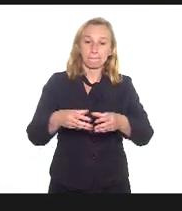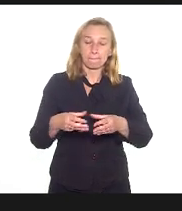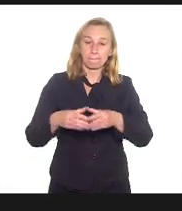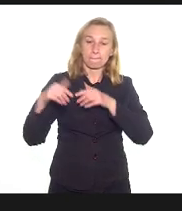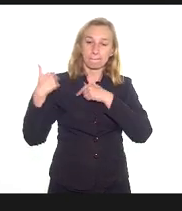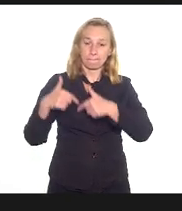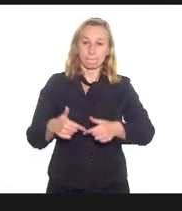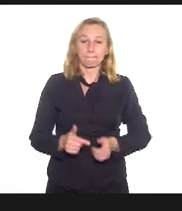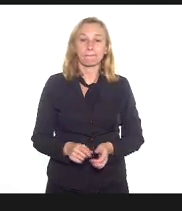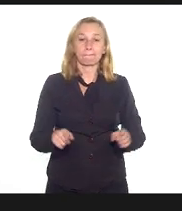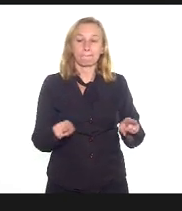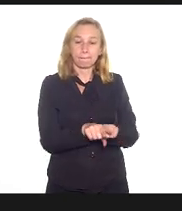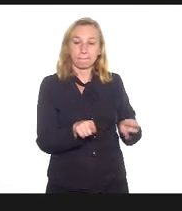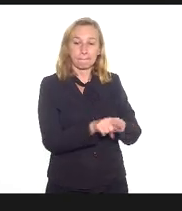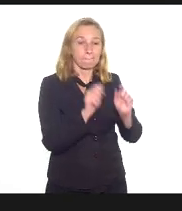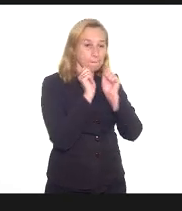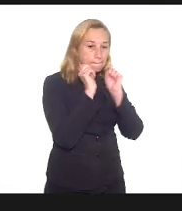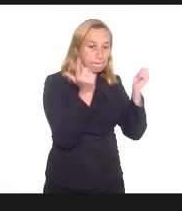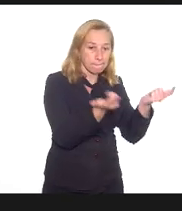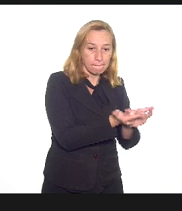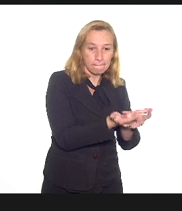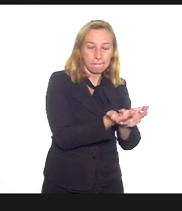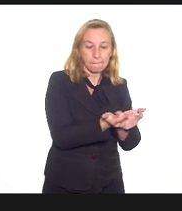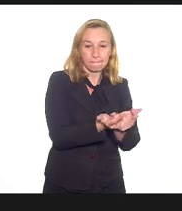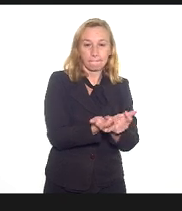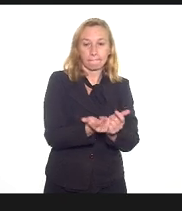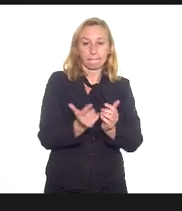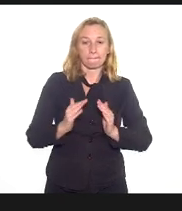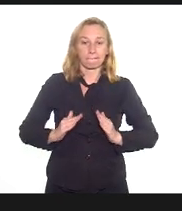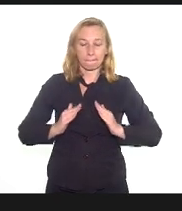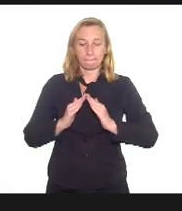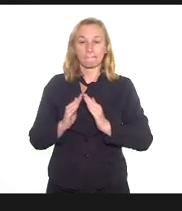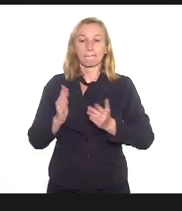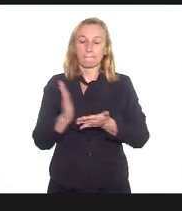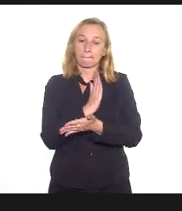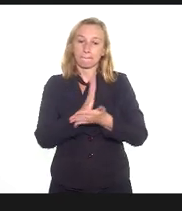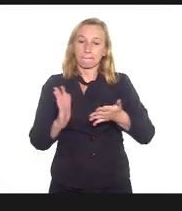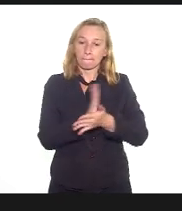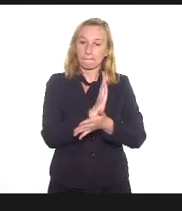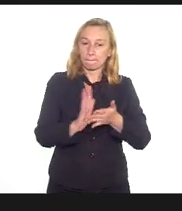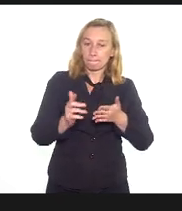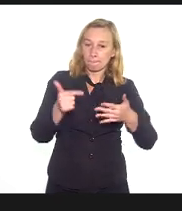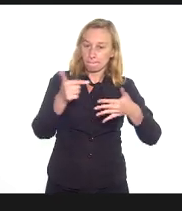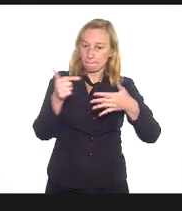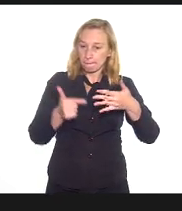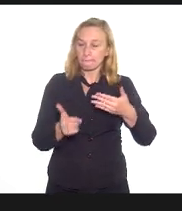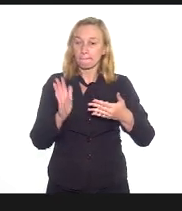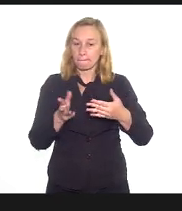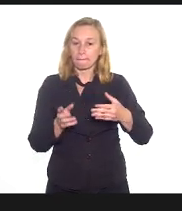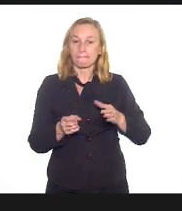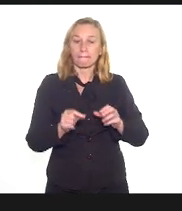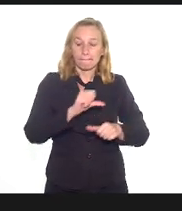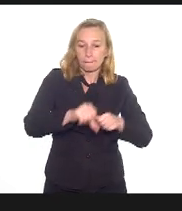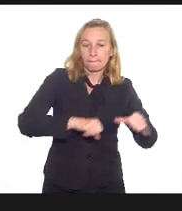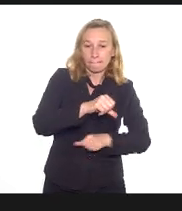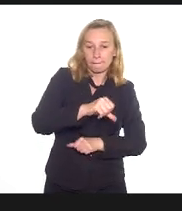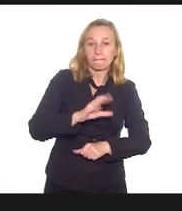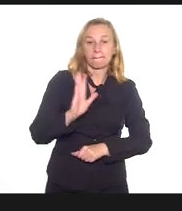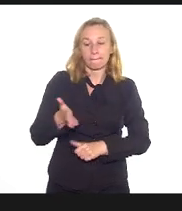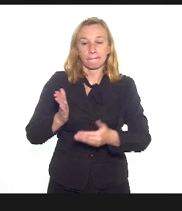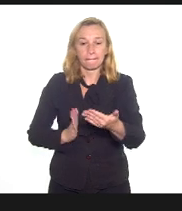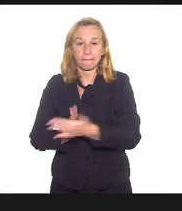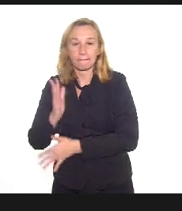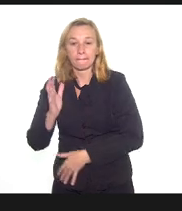Alerj, na casa, presidente, alguns indicativos de transformação que já aprovamos de várias comunidades